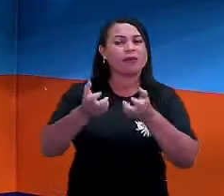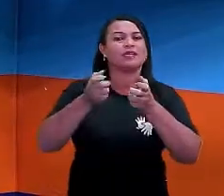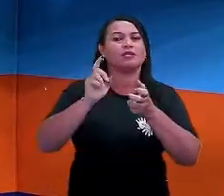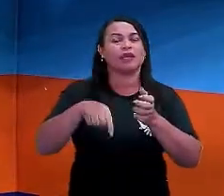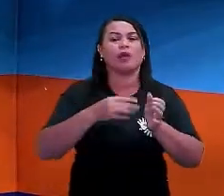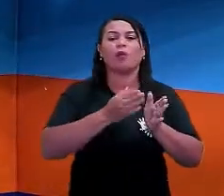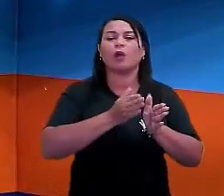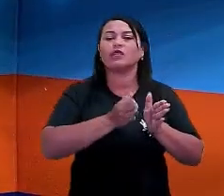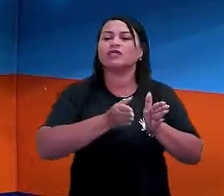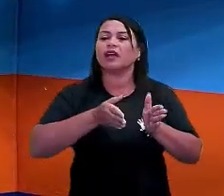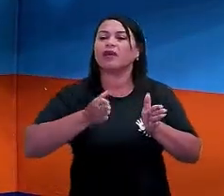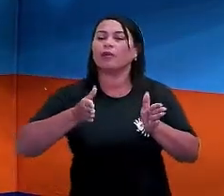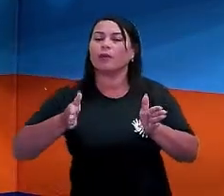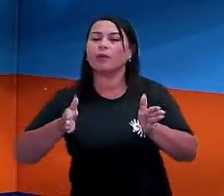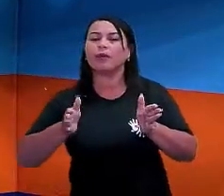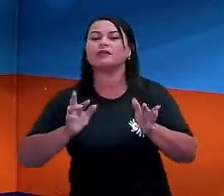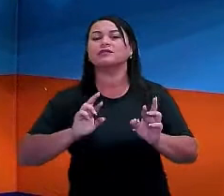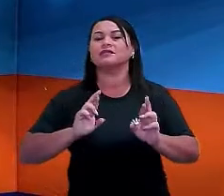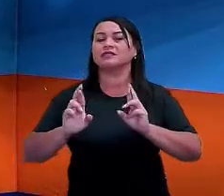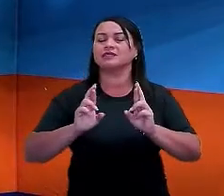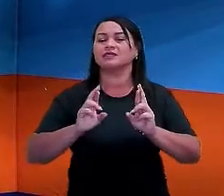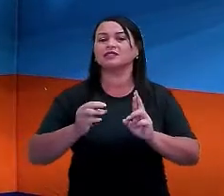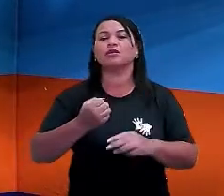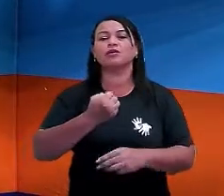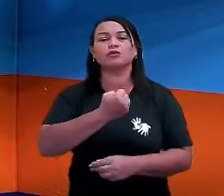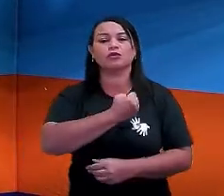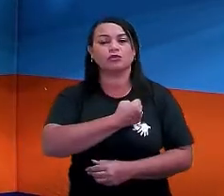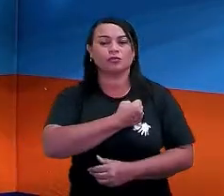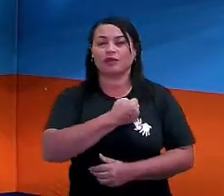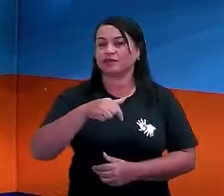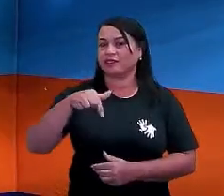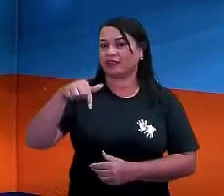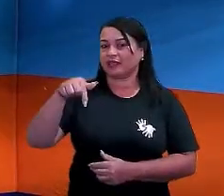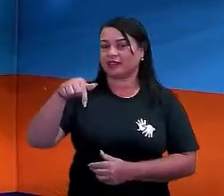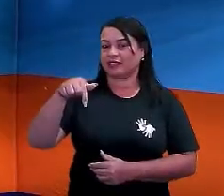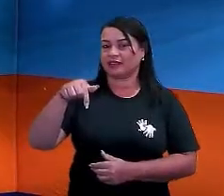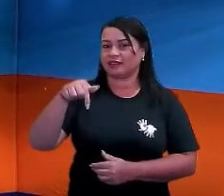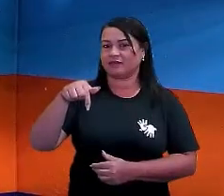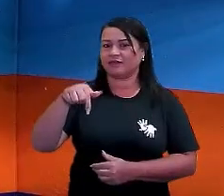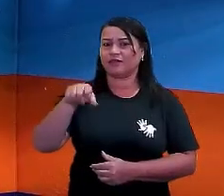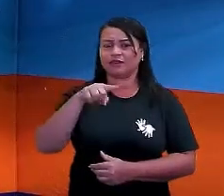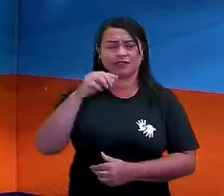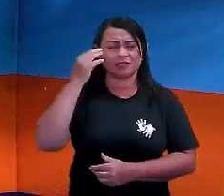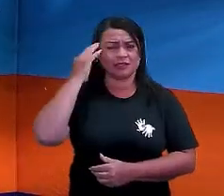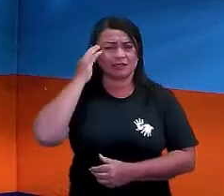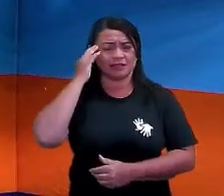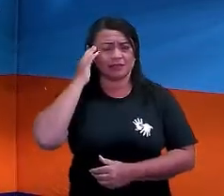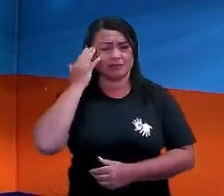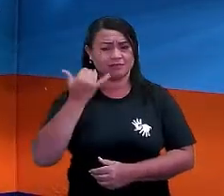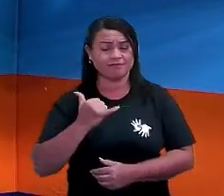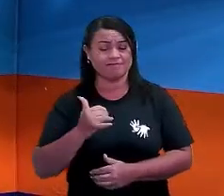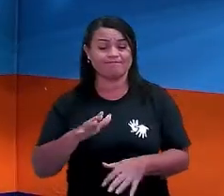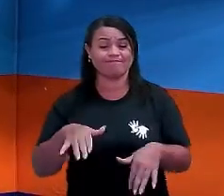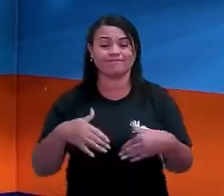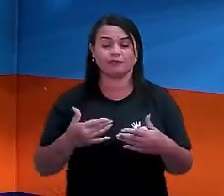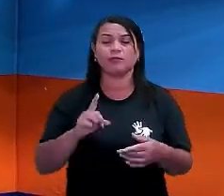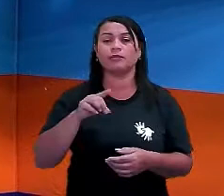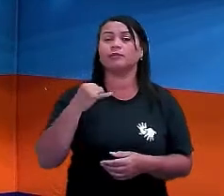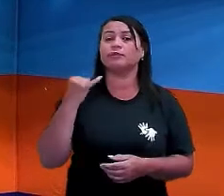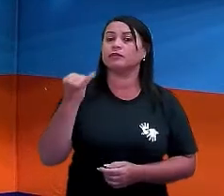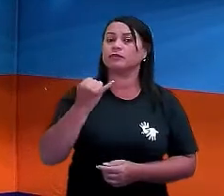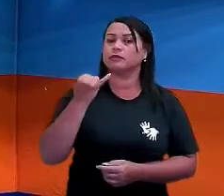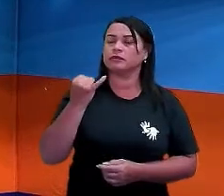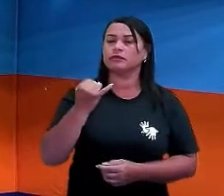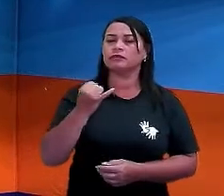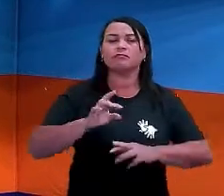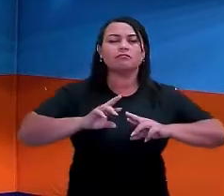sequência relacionada aos múltiplos de 7, beleza? Deu para entender? Então, é importante que a